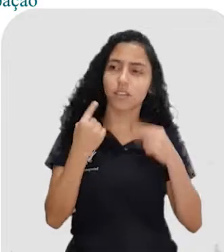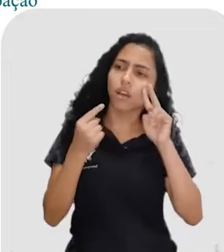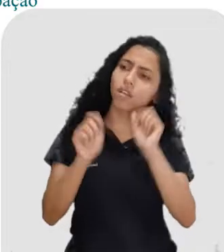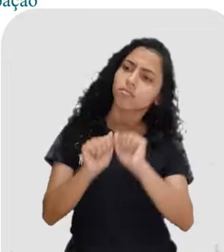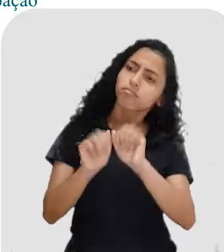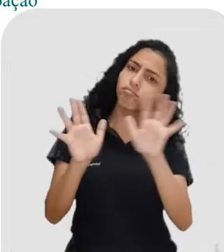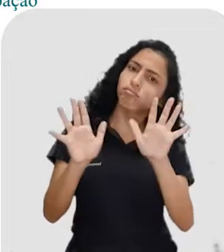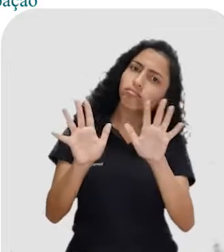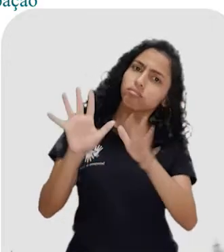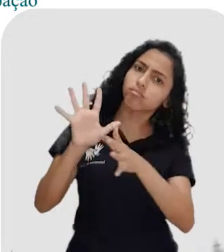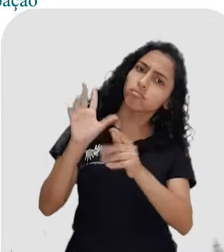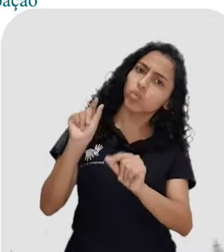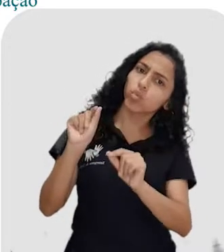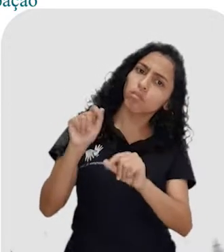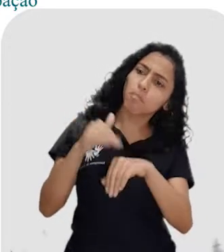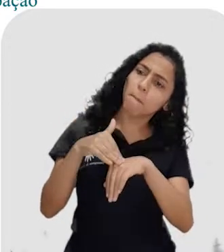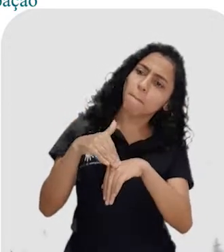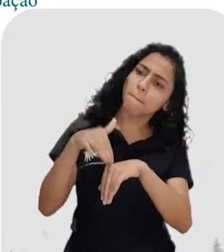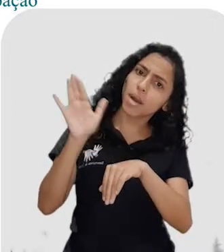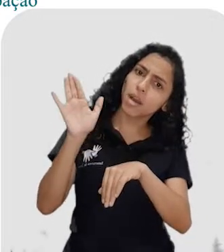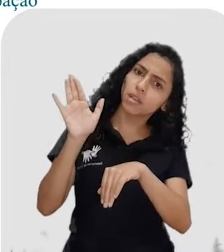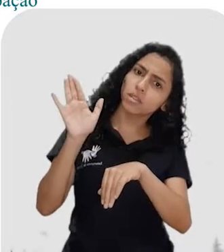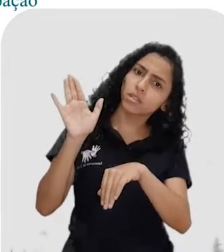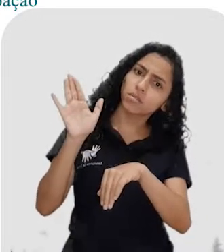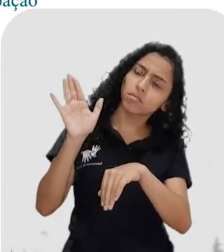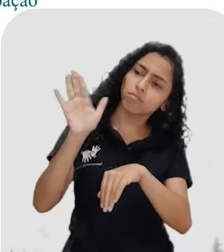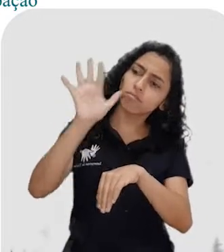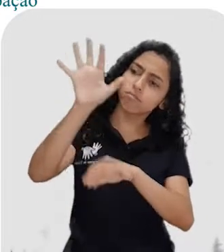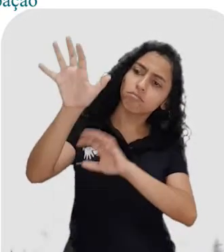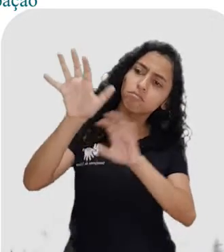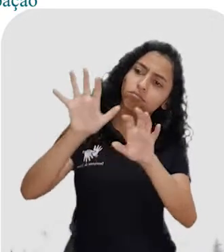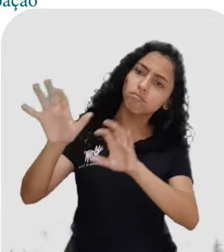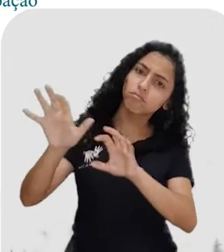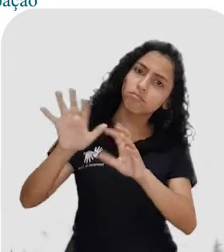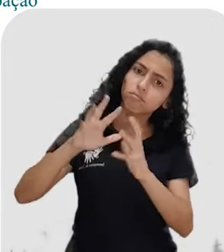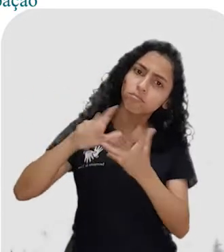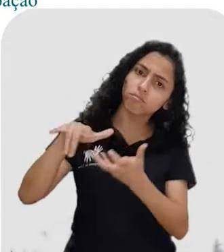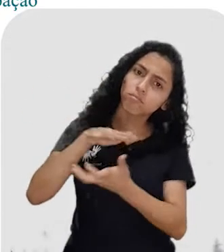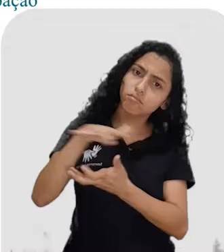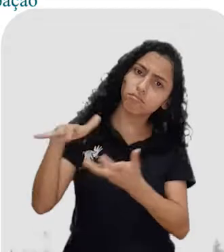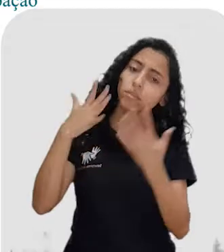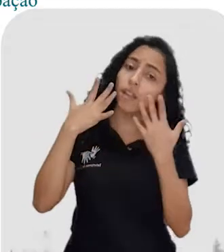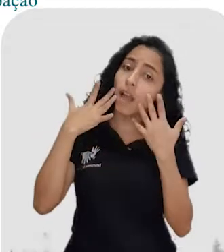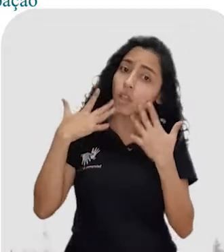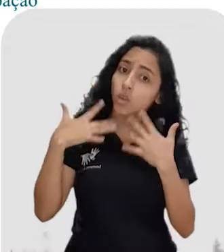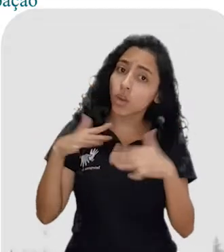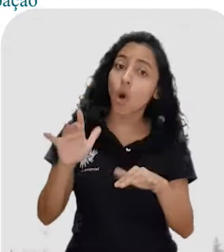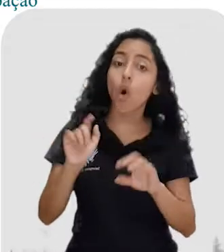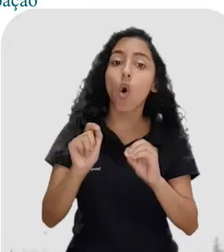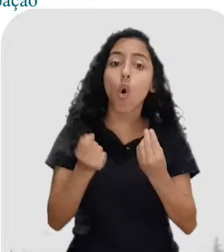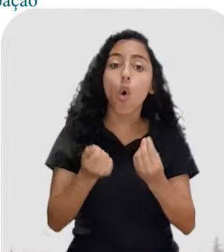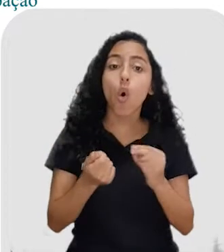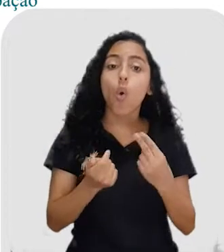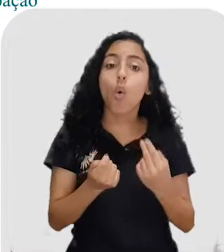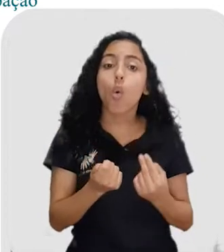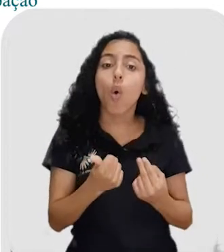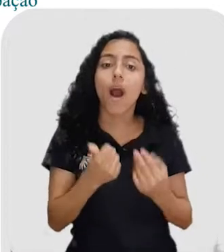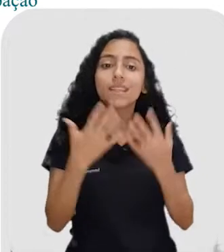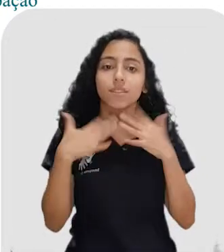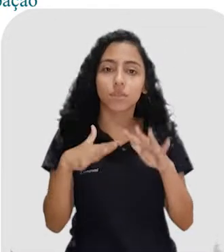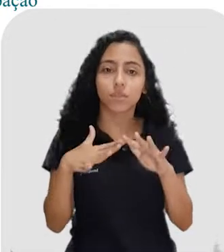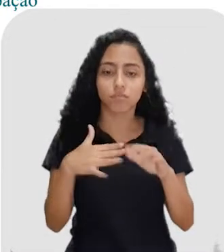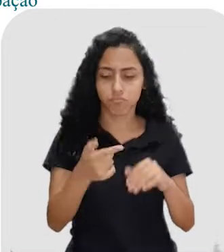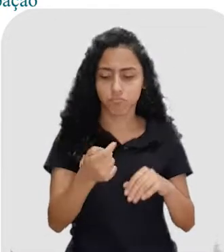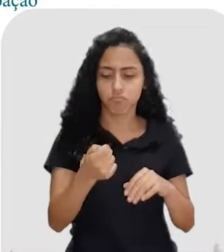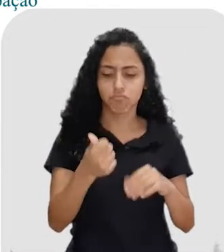ano de 1700, a gente consegue ver claramente que a maior parte da biosfera era ocupada por ecossistemas na sua